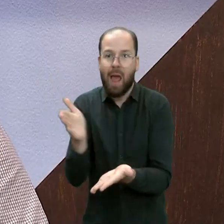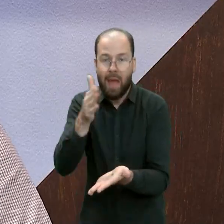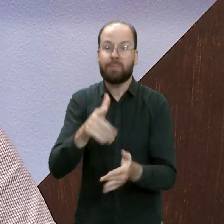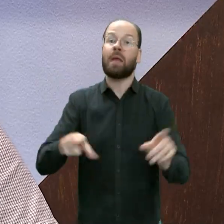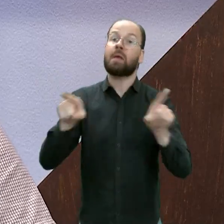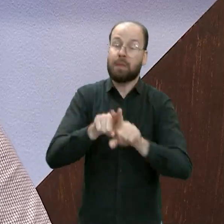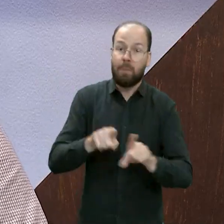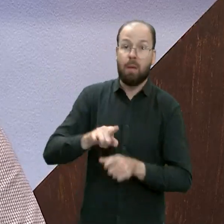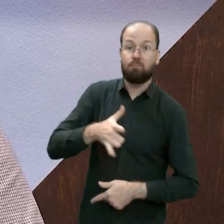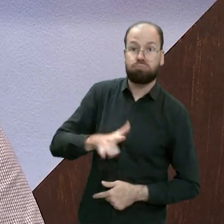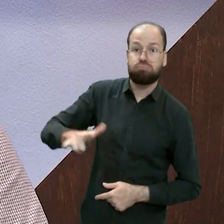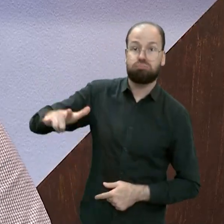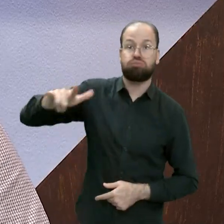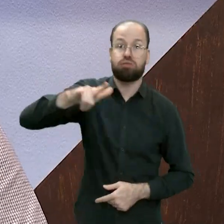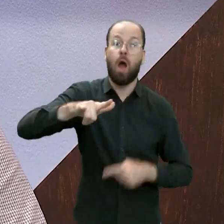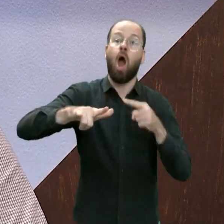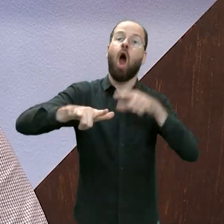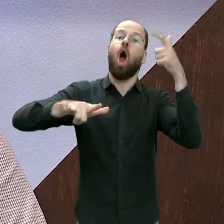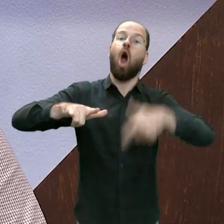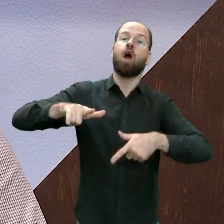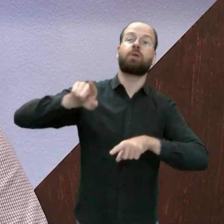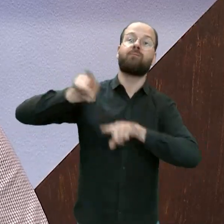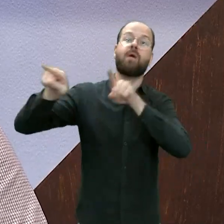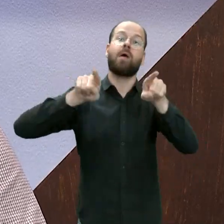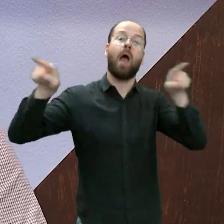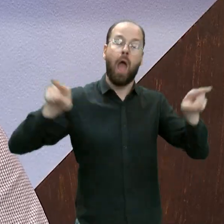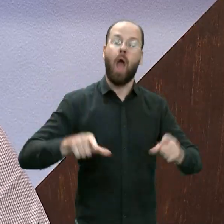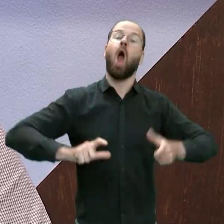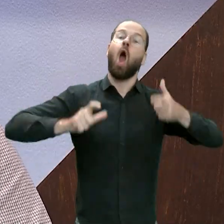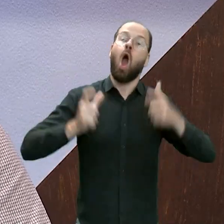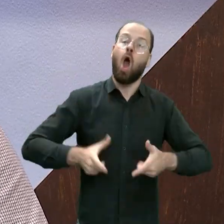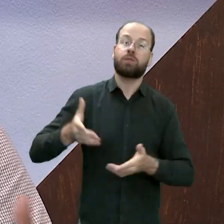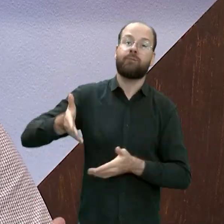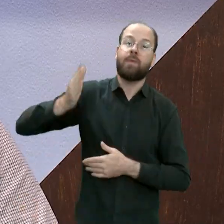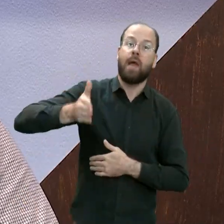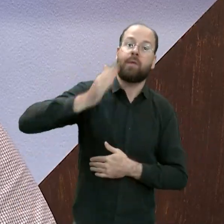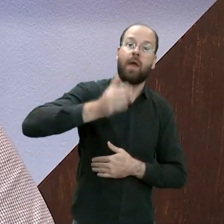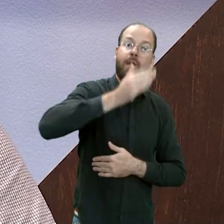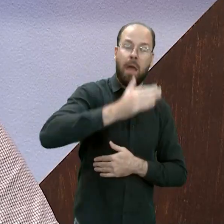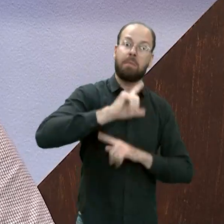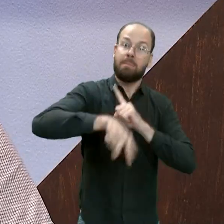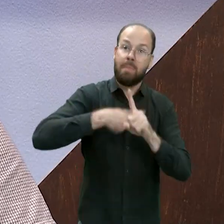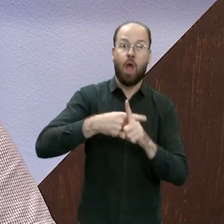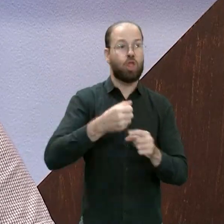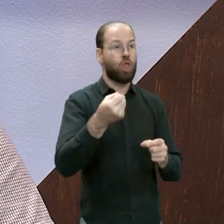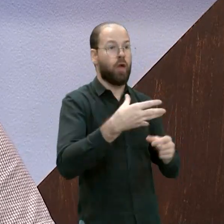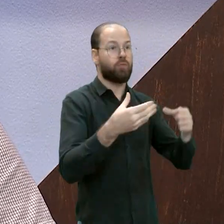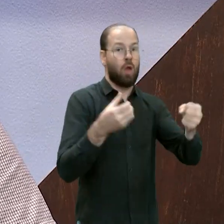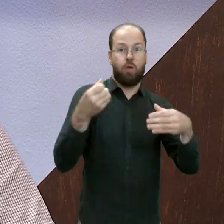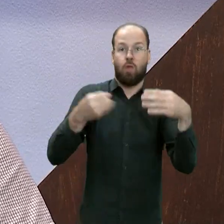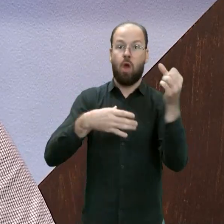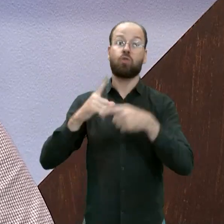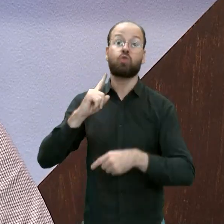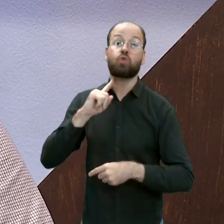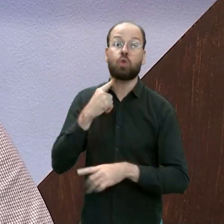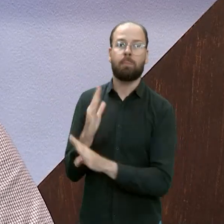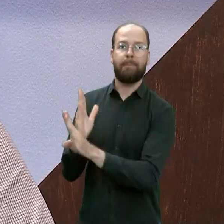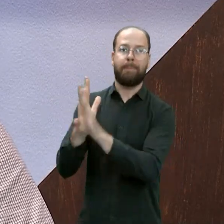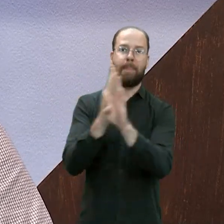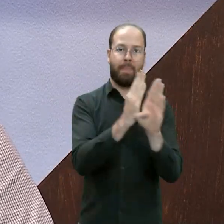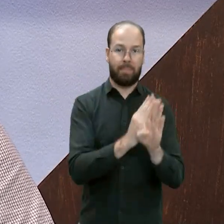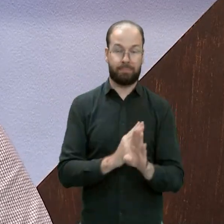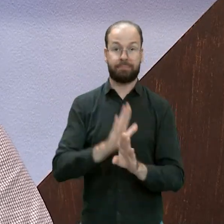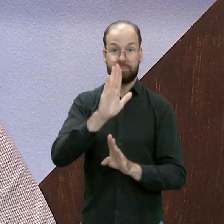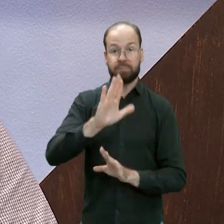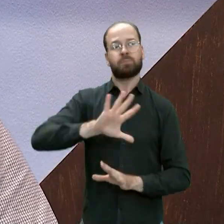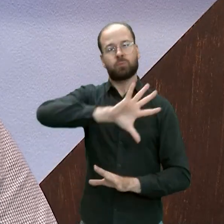drone pode rastrear ou por onde ele pode, inclusive, descobrir novos focos. Dentro de tudo isso que a gente está